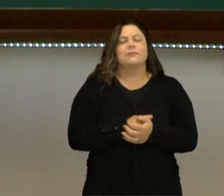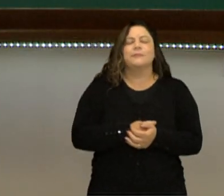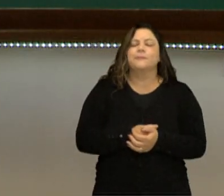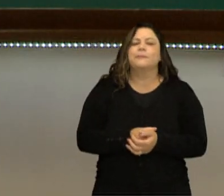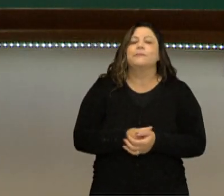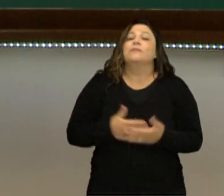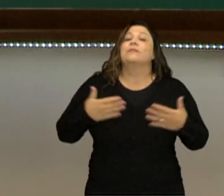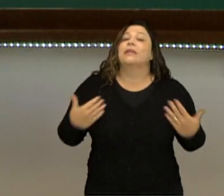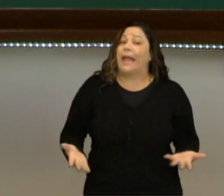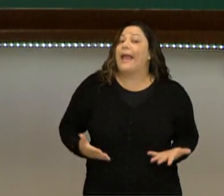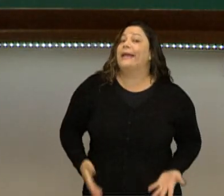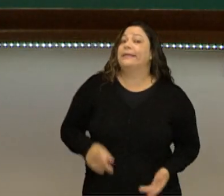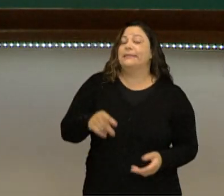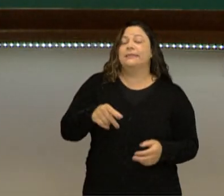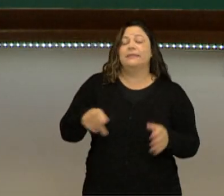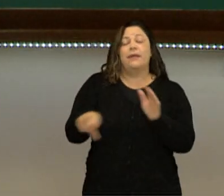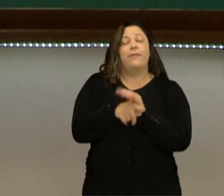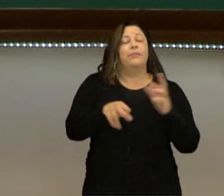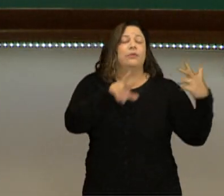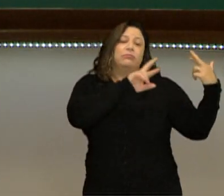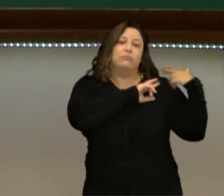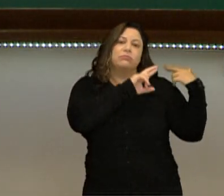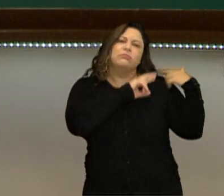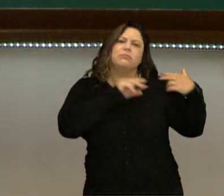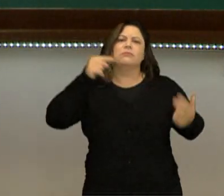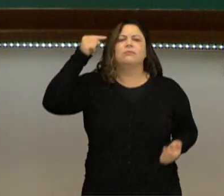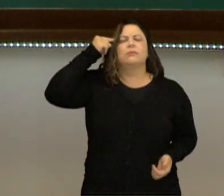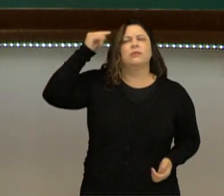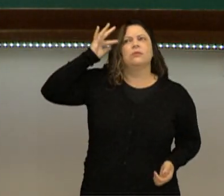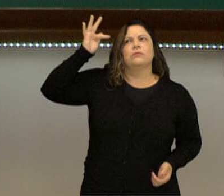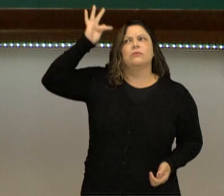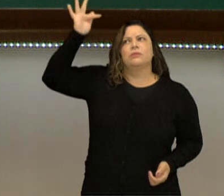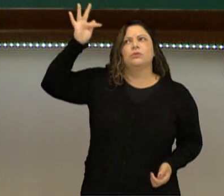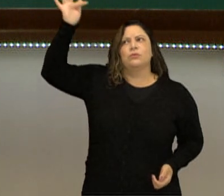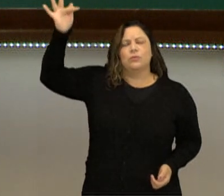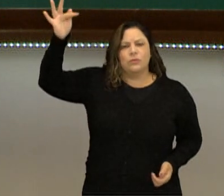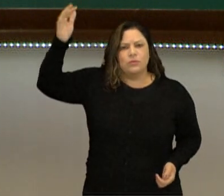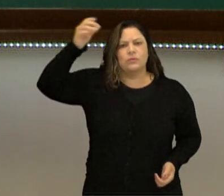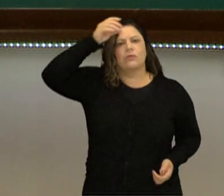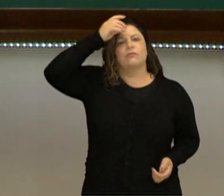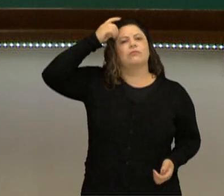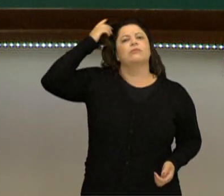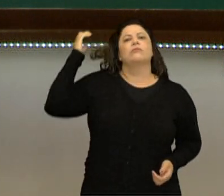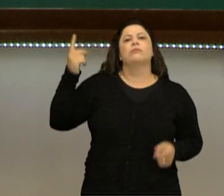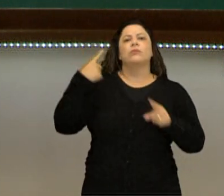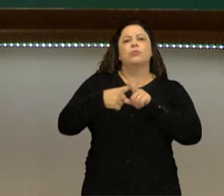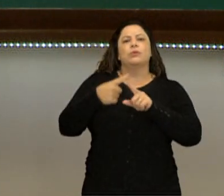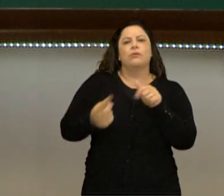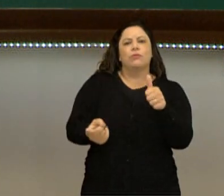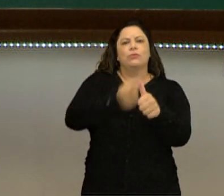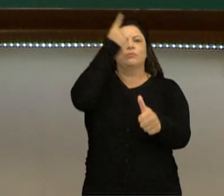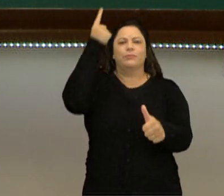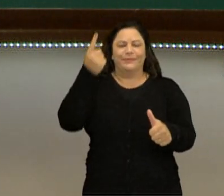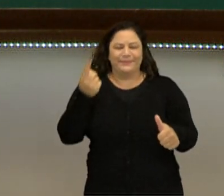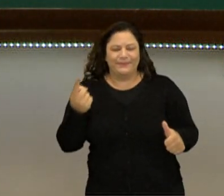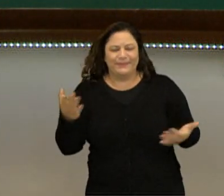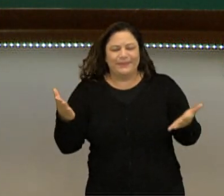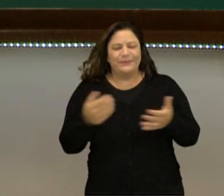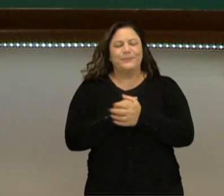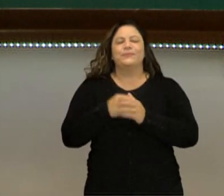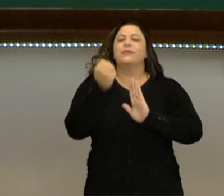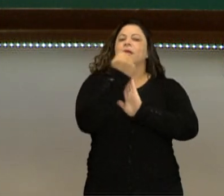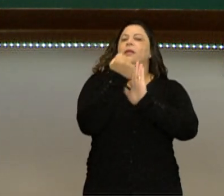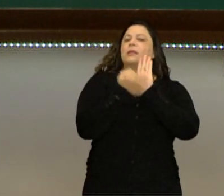gregos, eles são responsáveis pelo pensamento filosófico. Eles foram os primeiros seres, que têm registro,